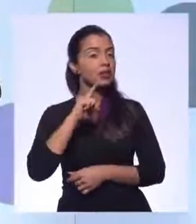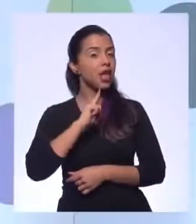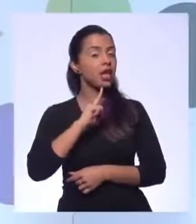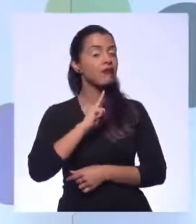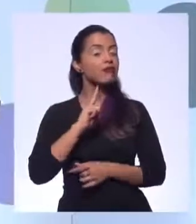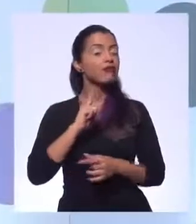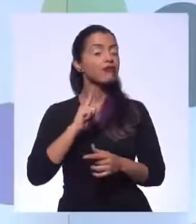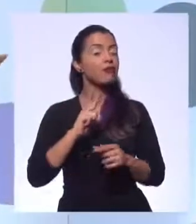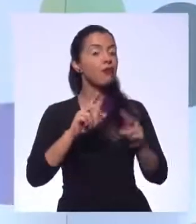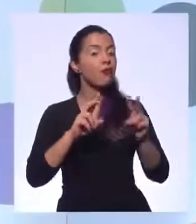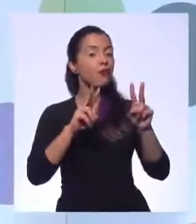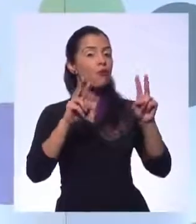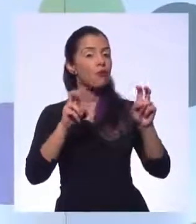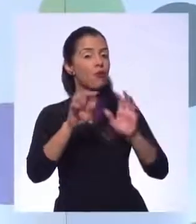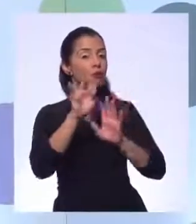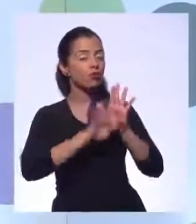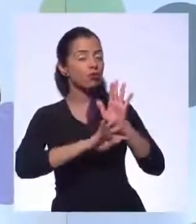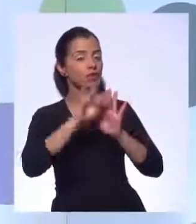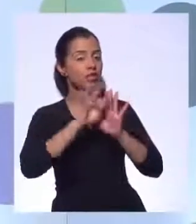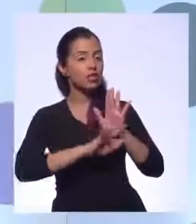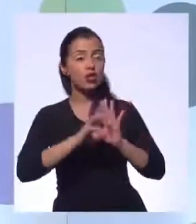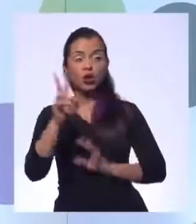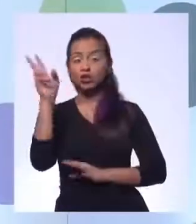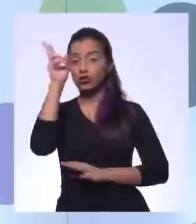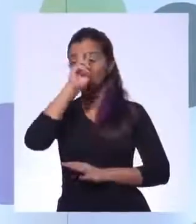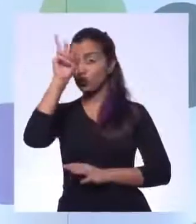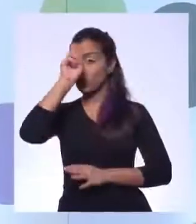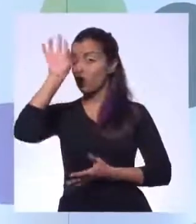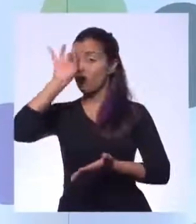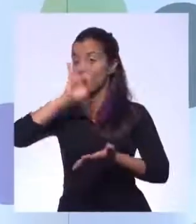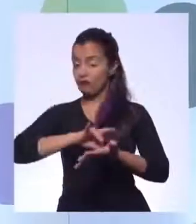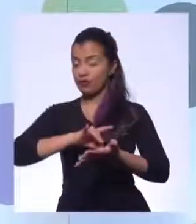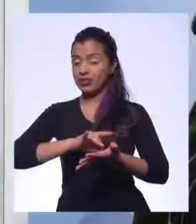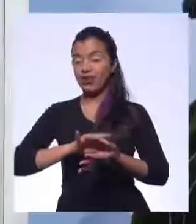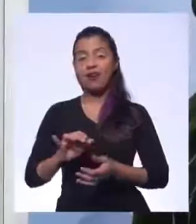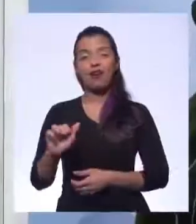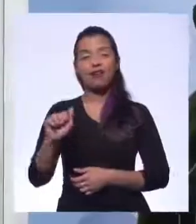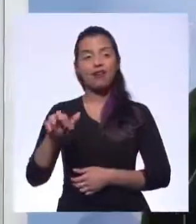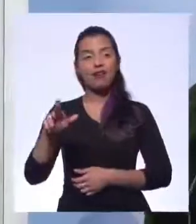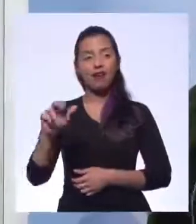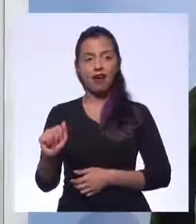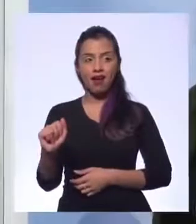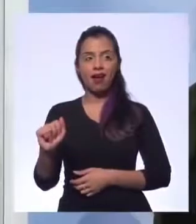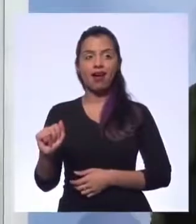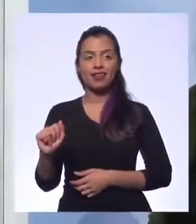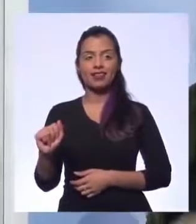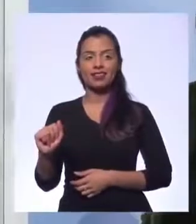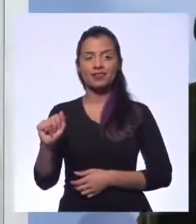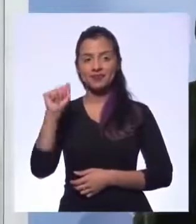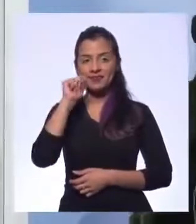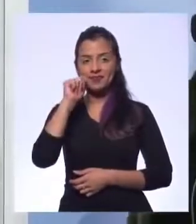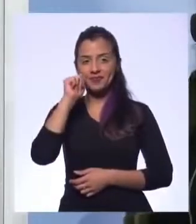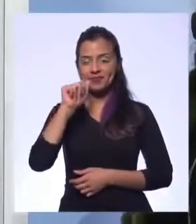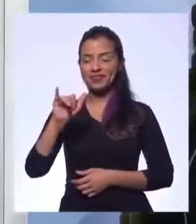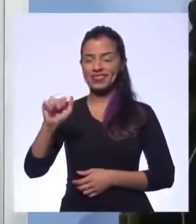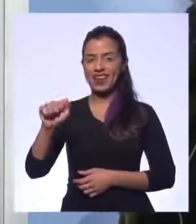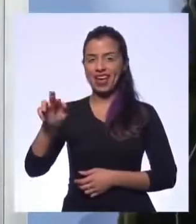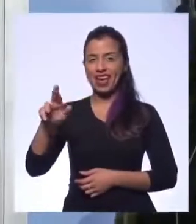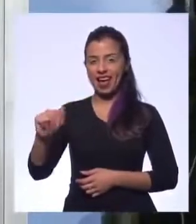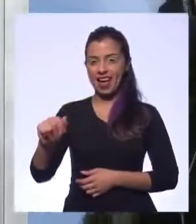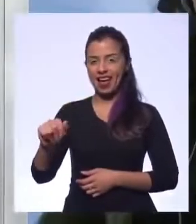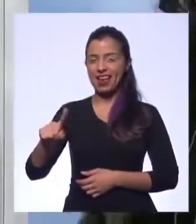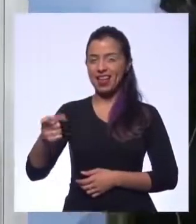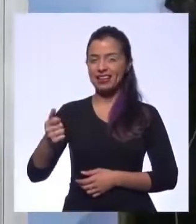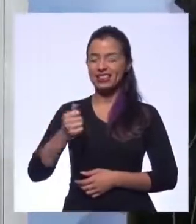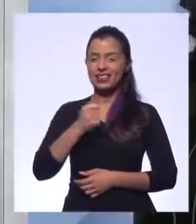texto A História Oficial. Quem escreveu a História Oficial foi a Yara Panchame Ávila. Contei para vocês que ela foi minha aluna da